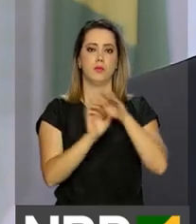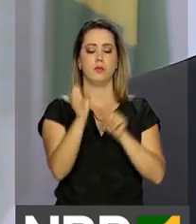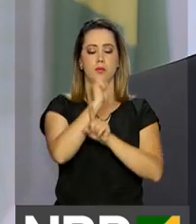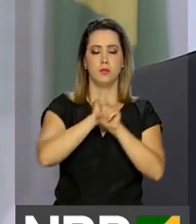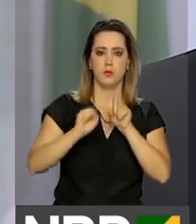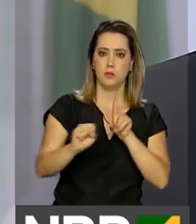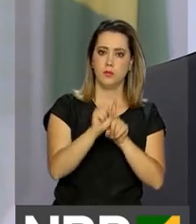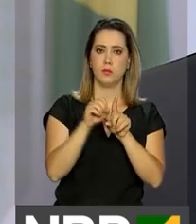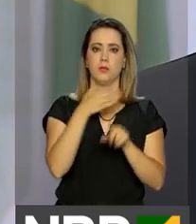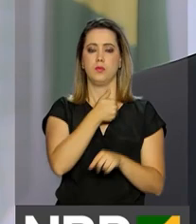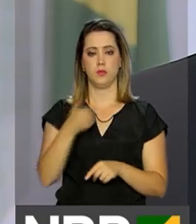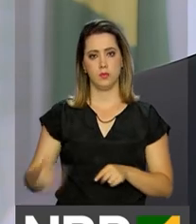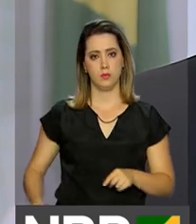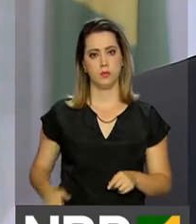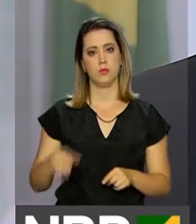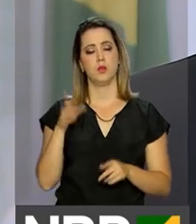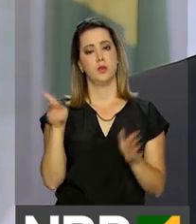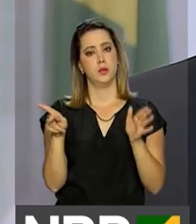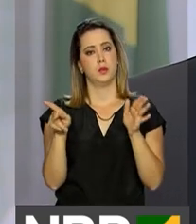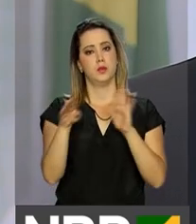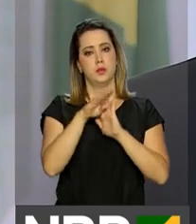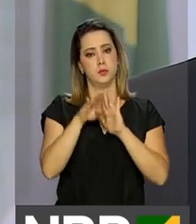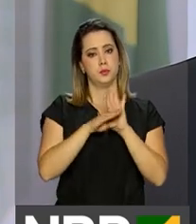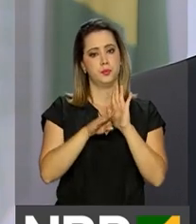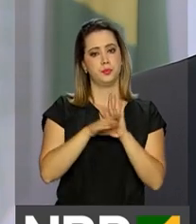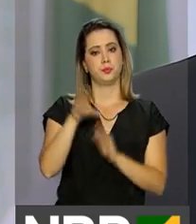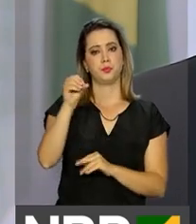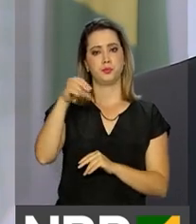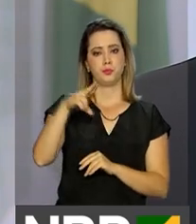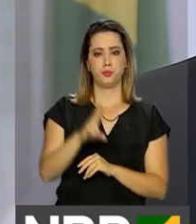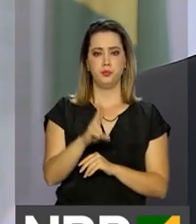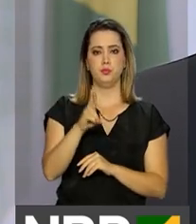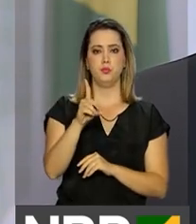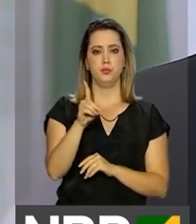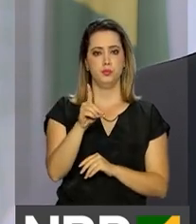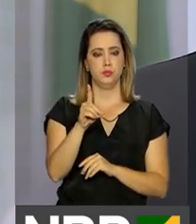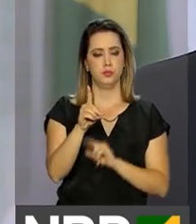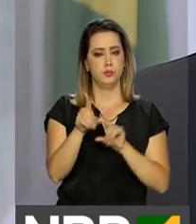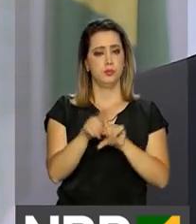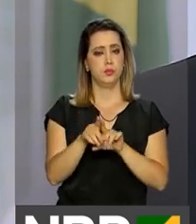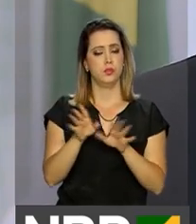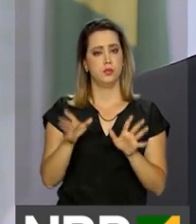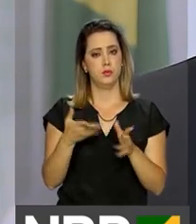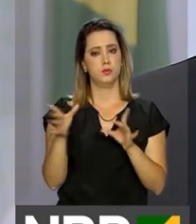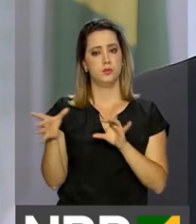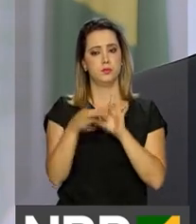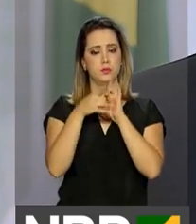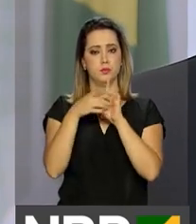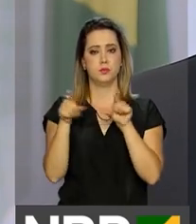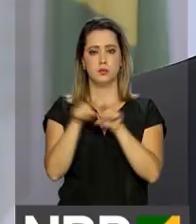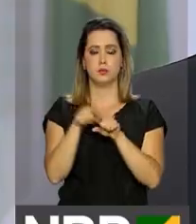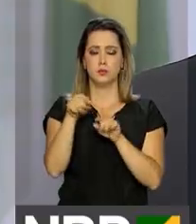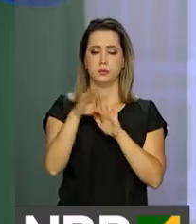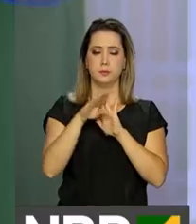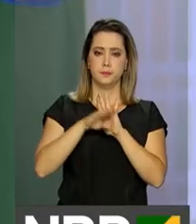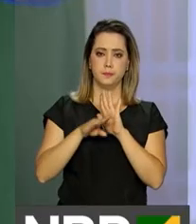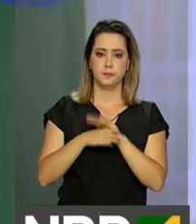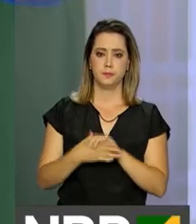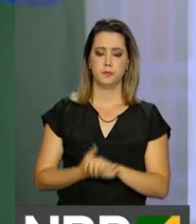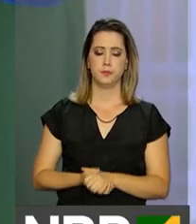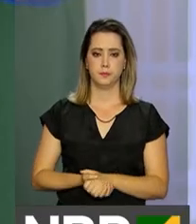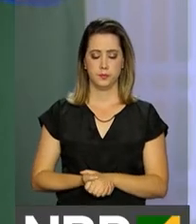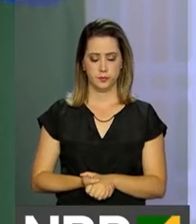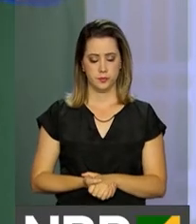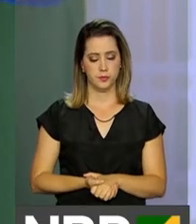sociedade civil, do governo e do Programa das Nações Unidas para o Desenvolvimento vão ser parceiros nesse projeto. Quando